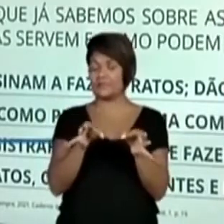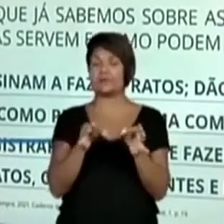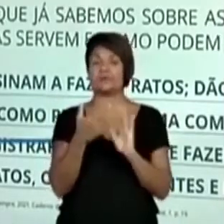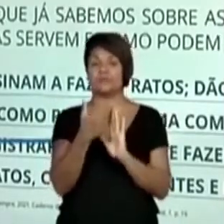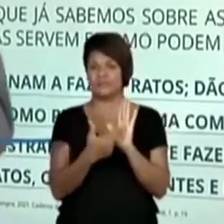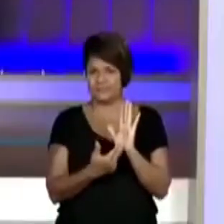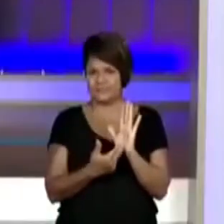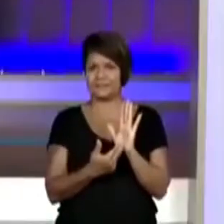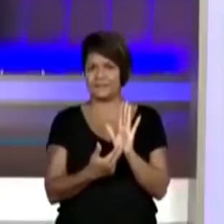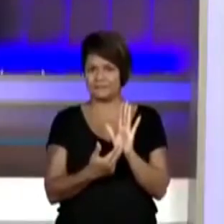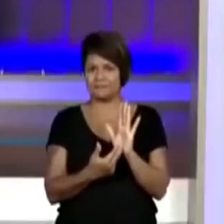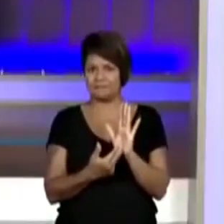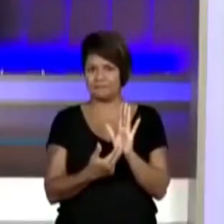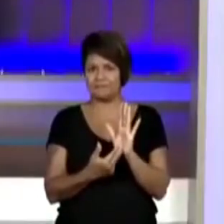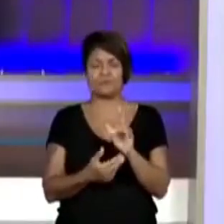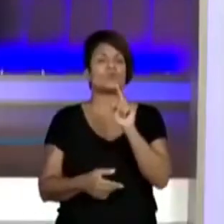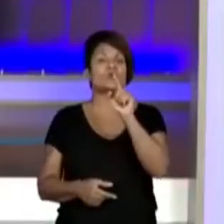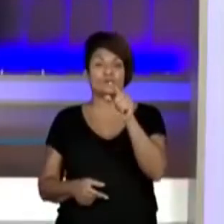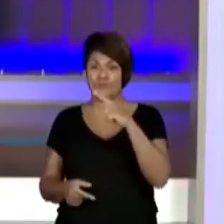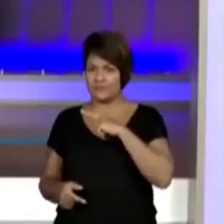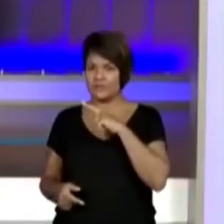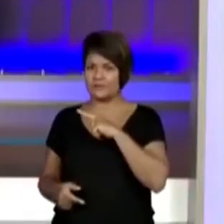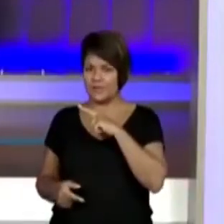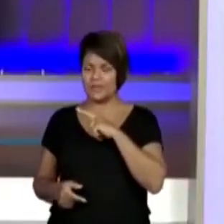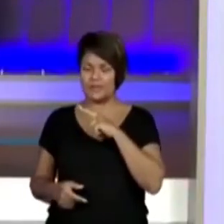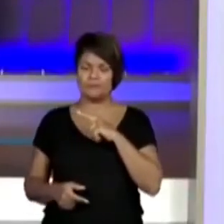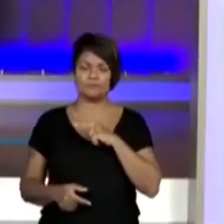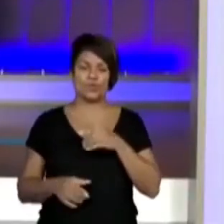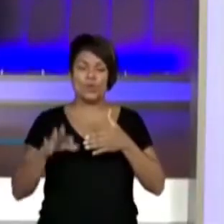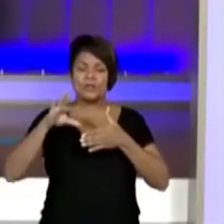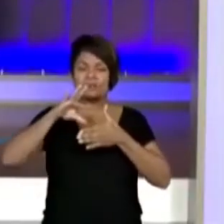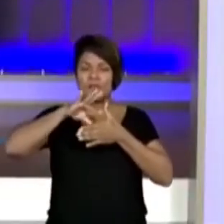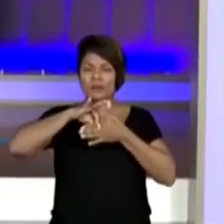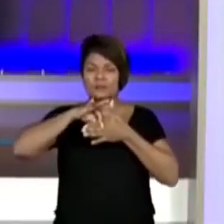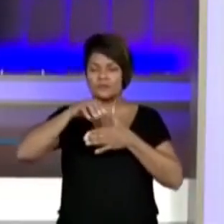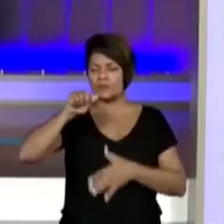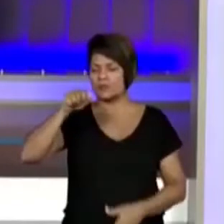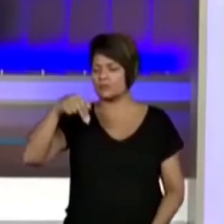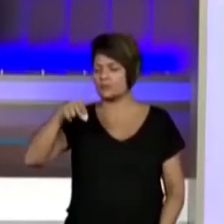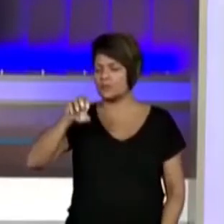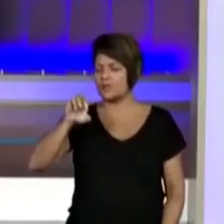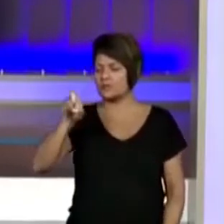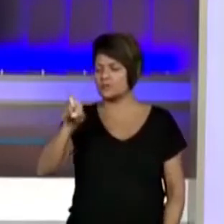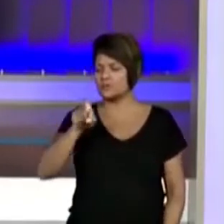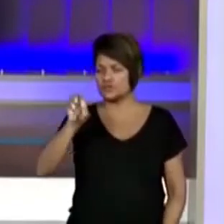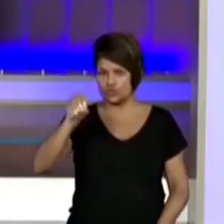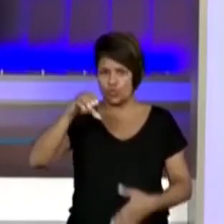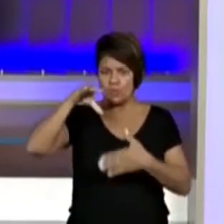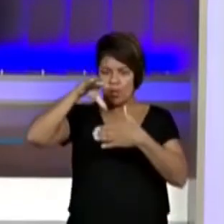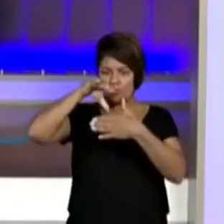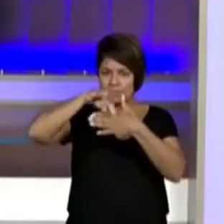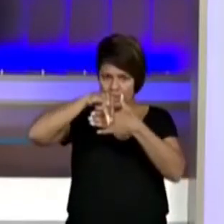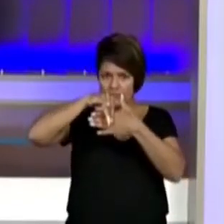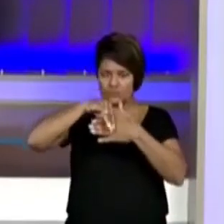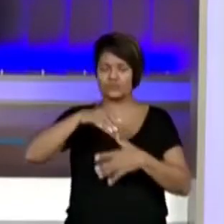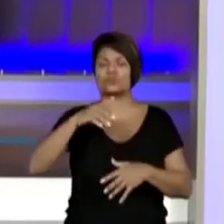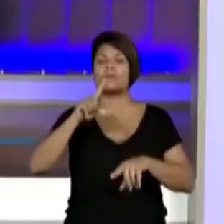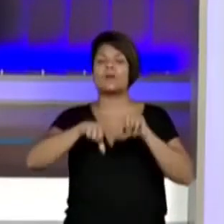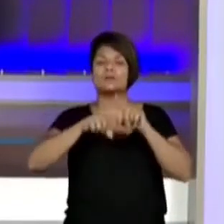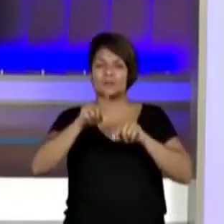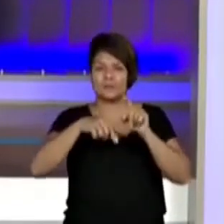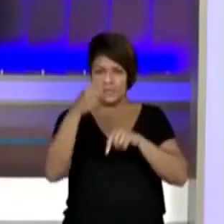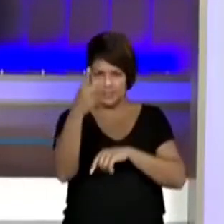receita. Você tem um anexo no seu material, se você estiver com ele em mãos, e eu sugiro que você